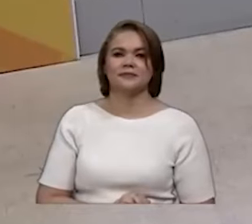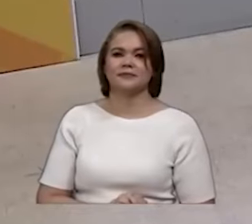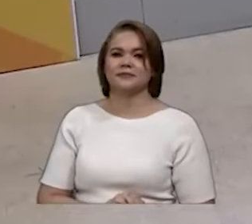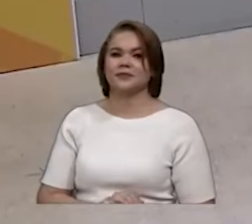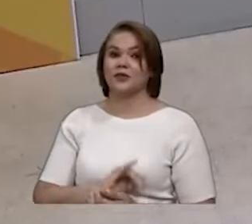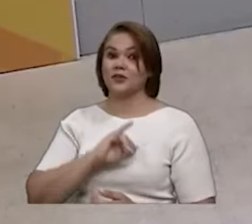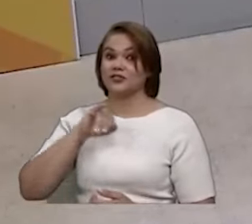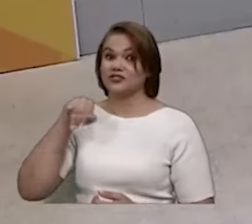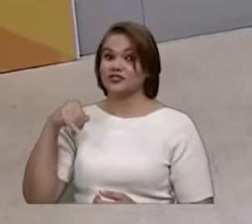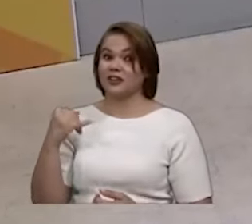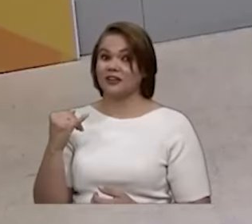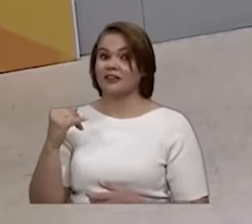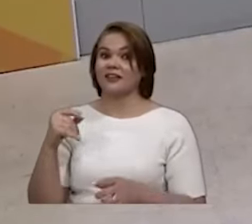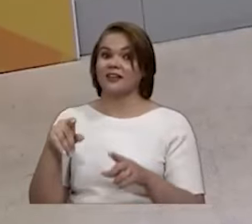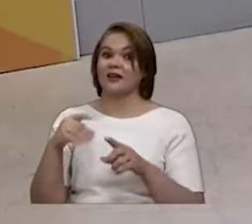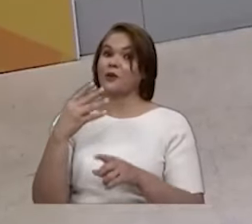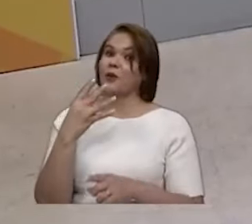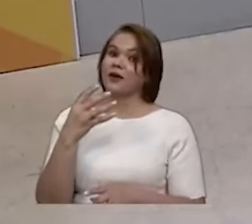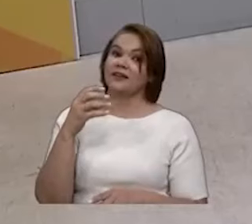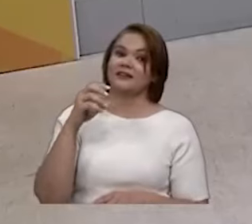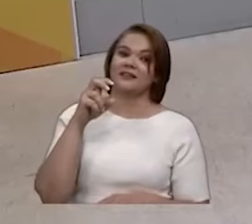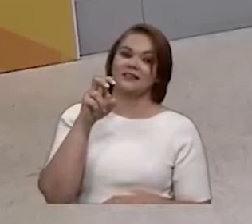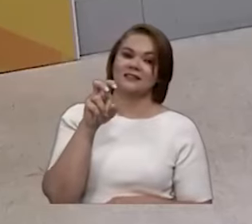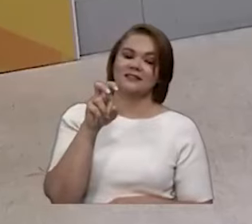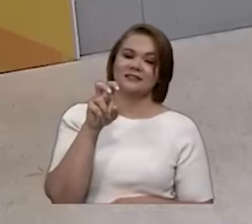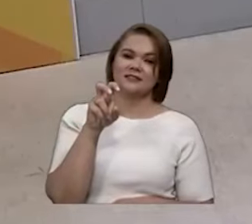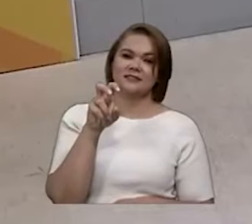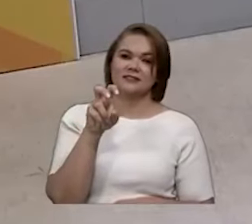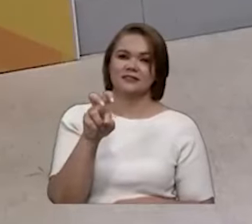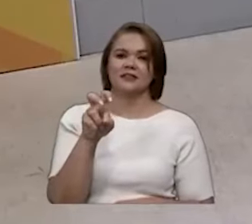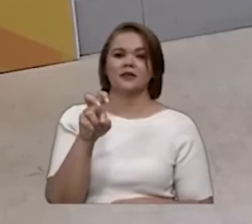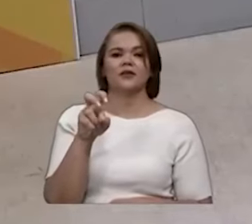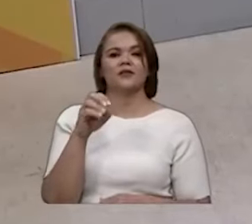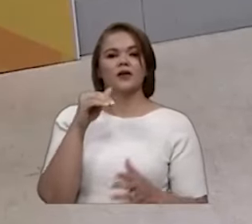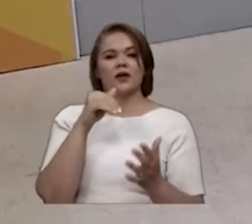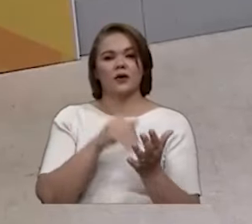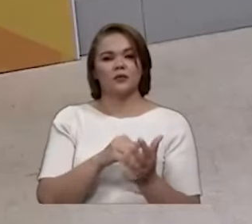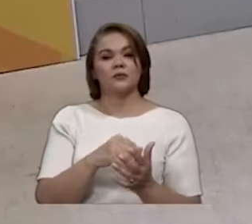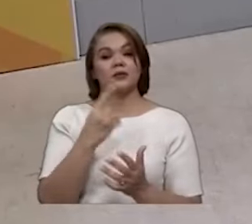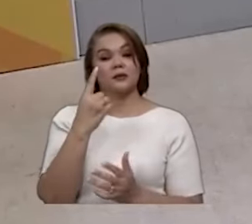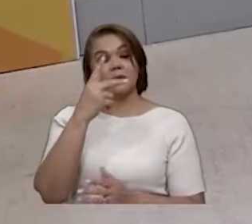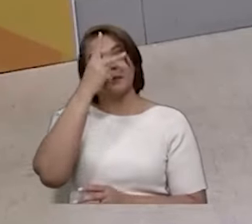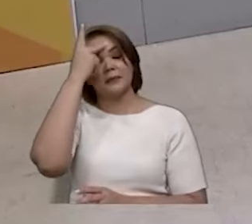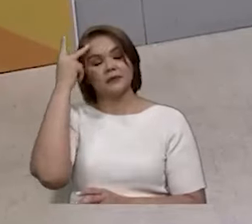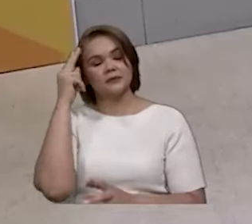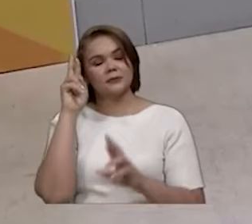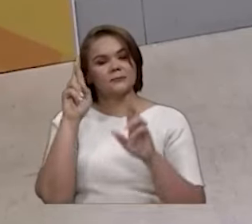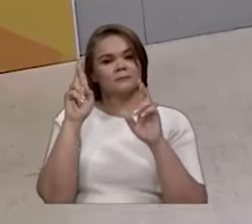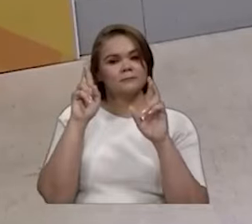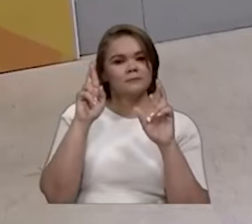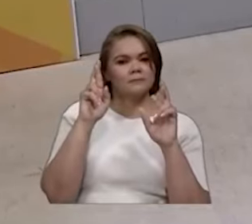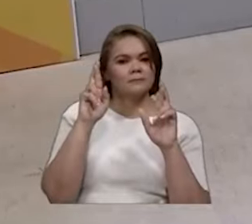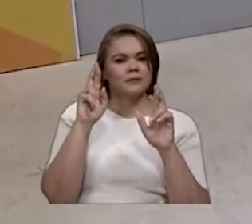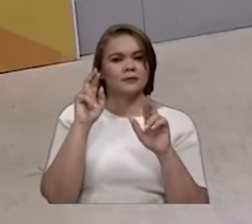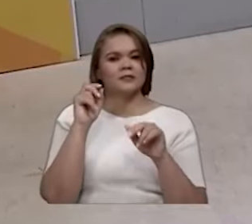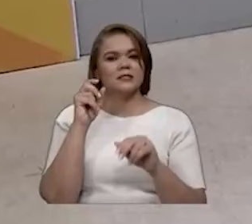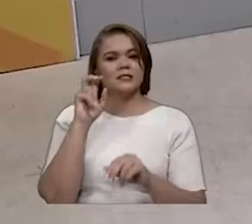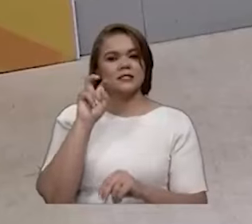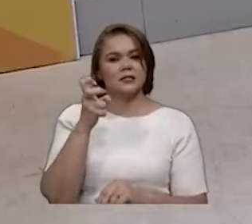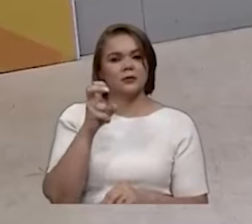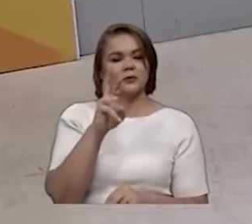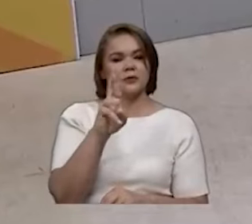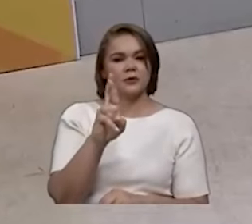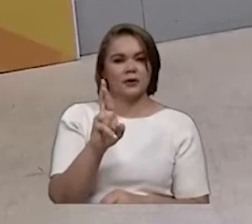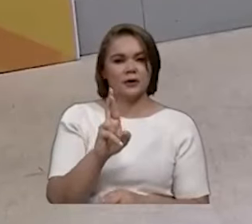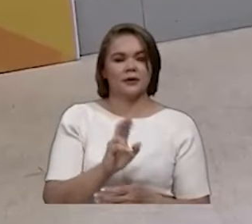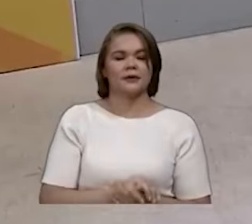Jaque, 45, última bolinha que você chamou, tá? Coloca um candidato aí ao prêmio de 5 mil reais, terceiro prêmio